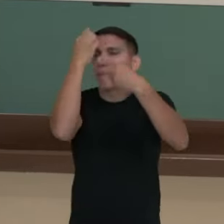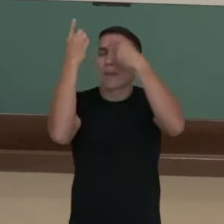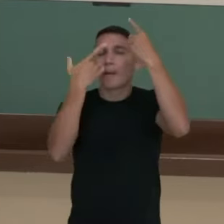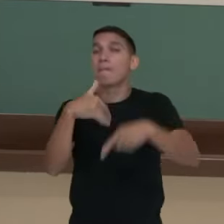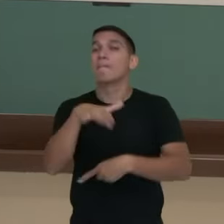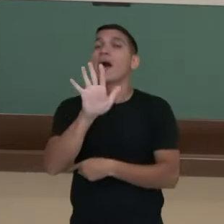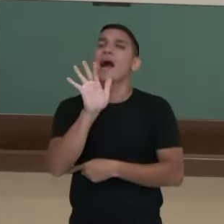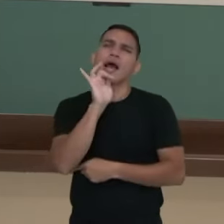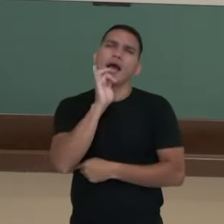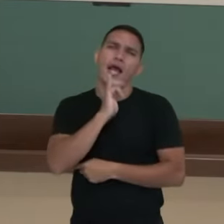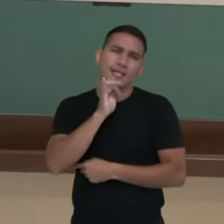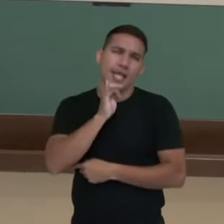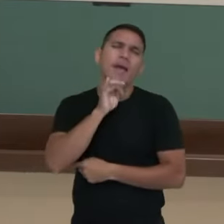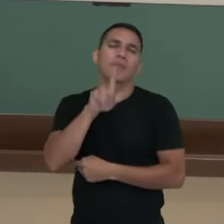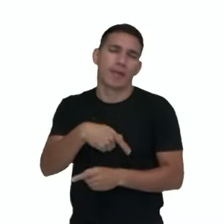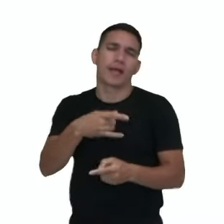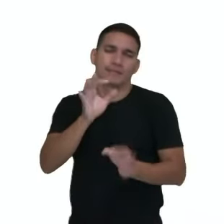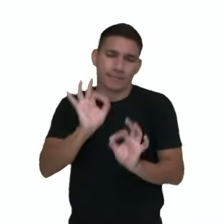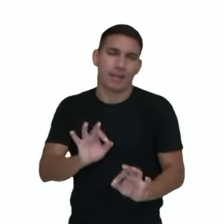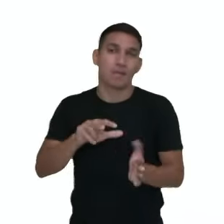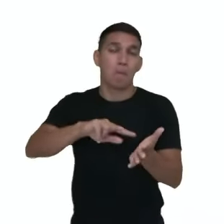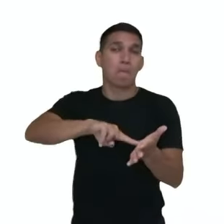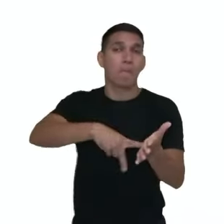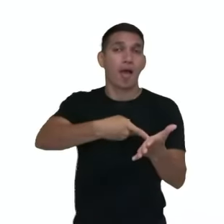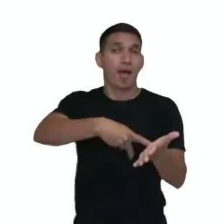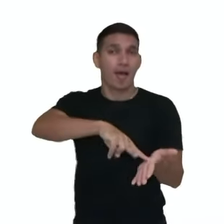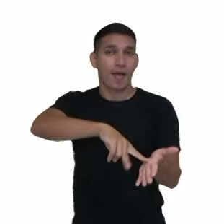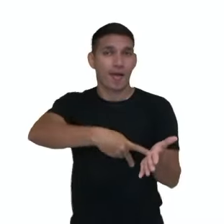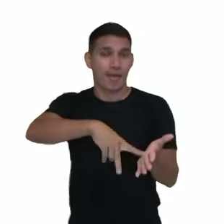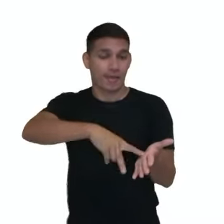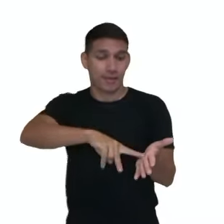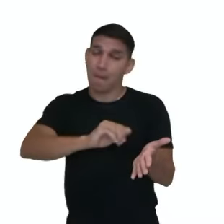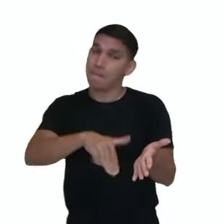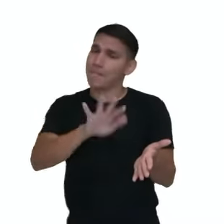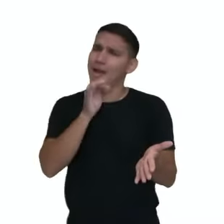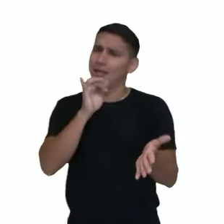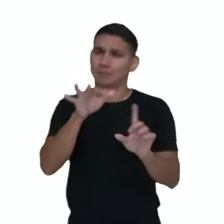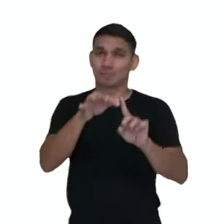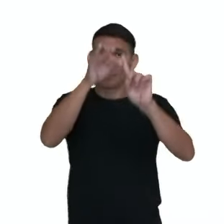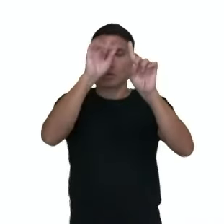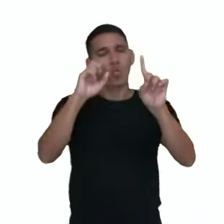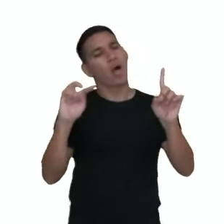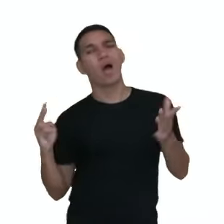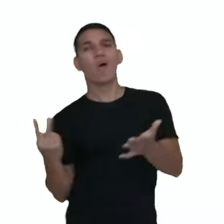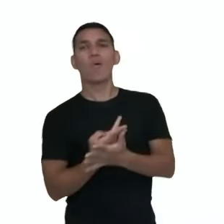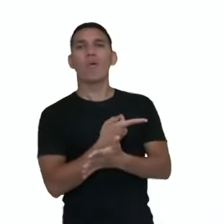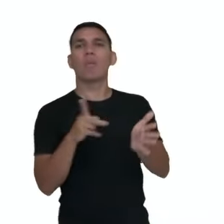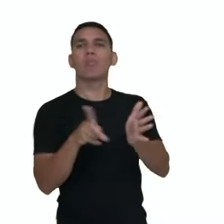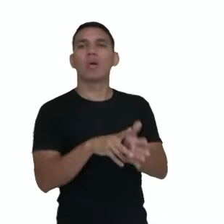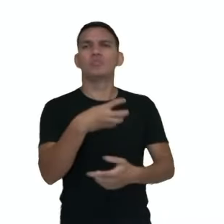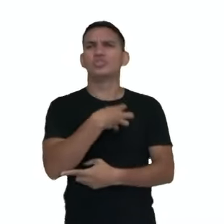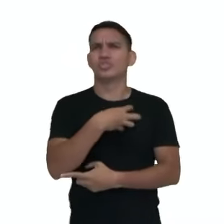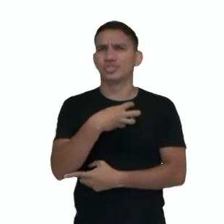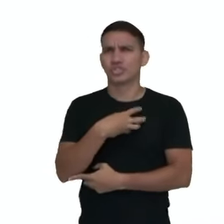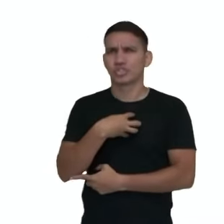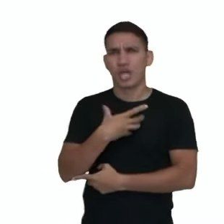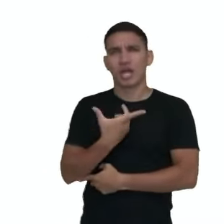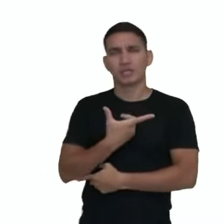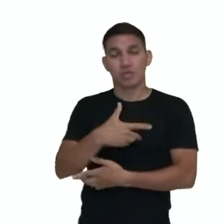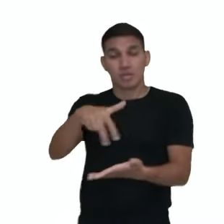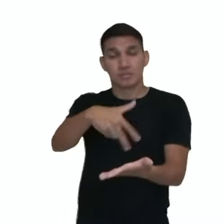o balé, O balé foi a dança que surgiu, que tirou, o estilo de dança que tirou